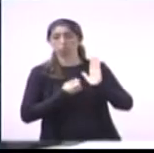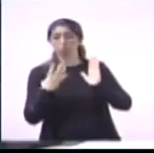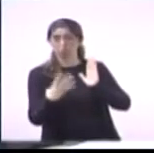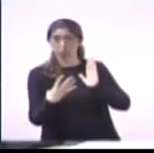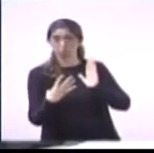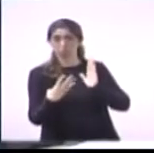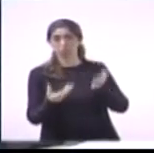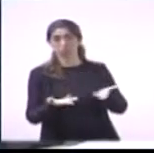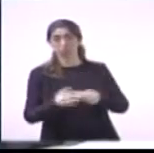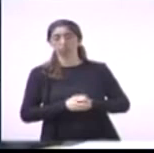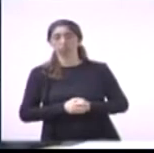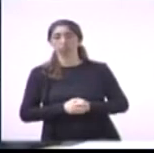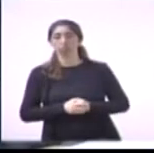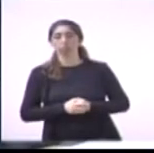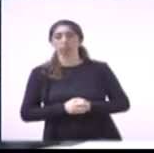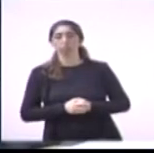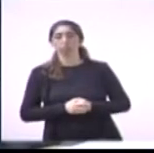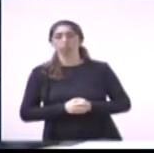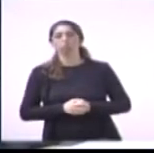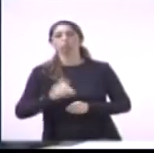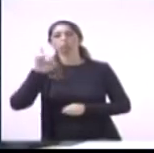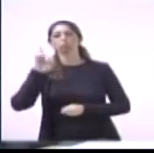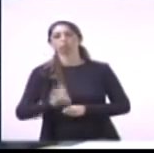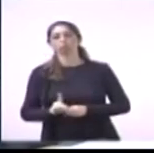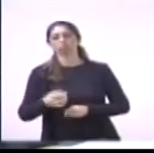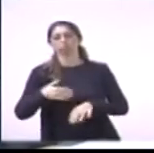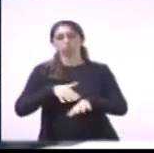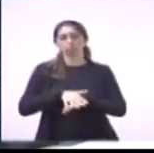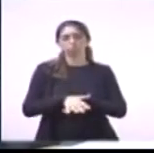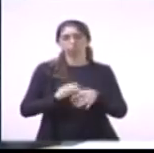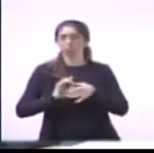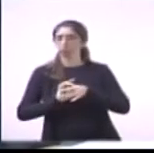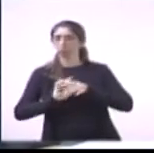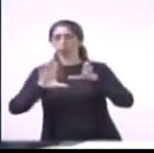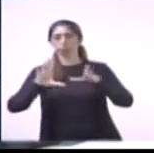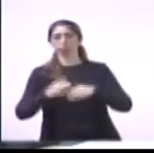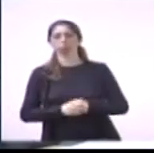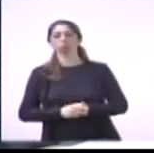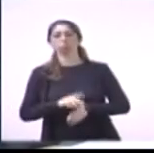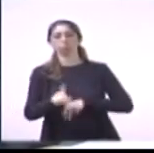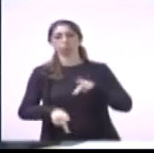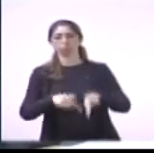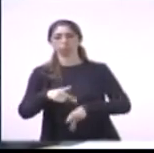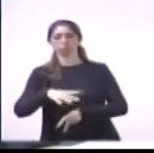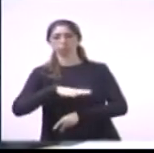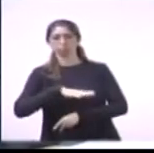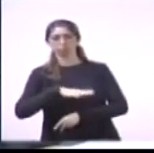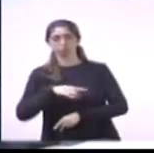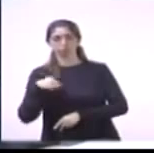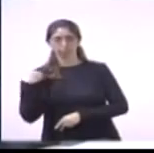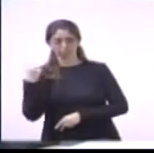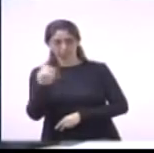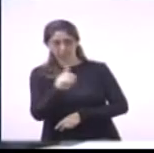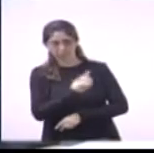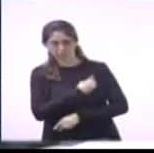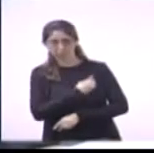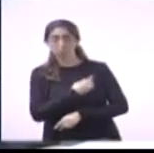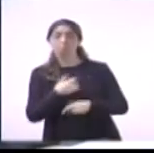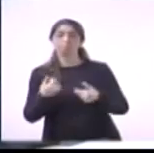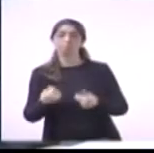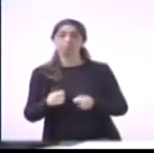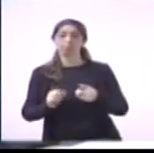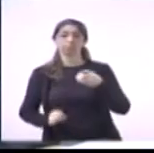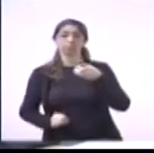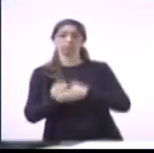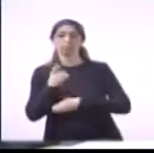que impeça a democratização, a inclusão e a emancipação da nossa população, teremos que alterar